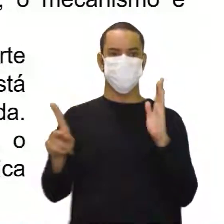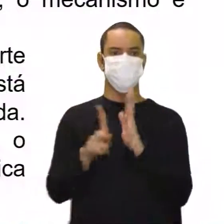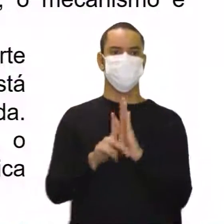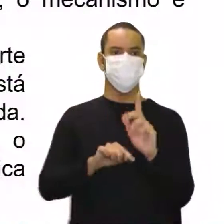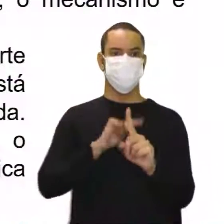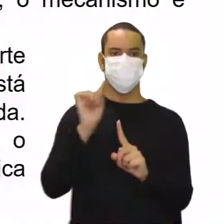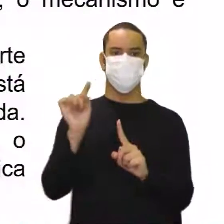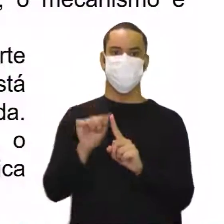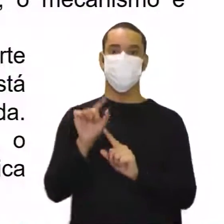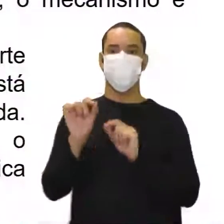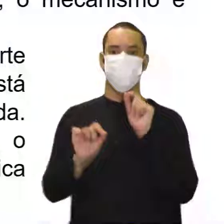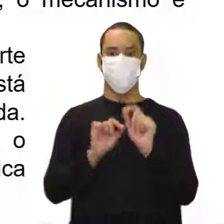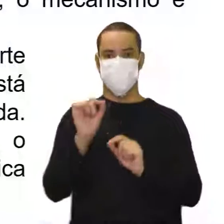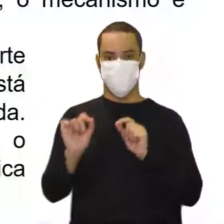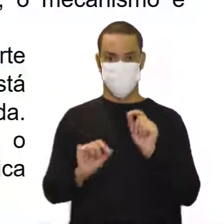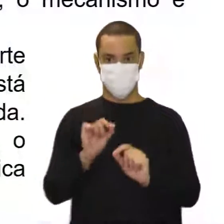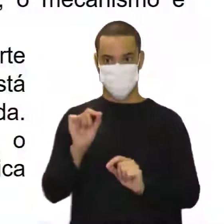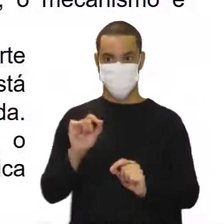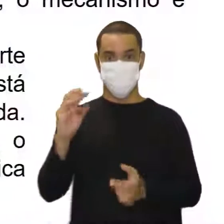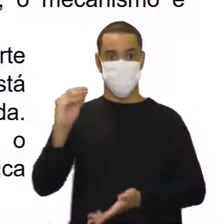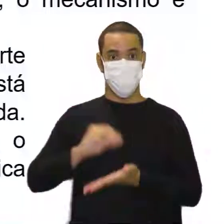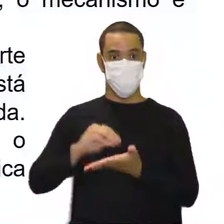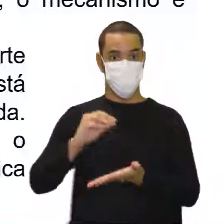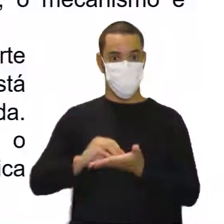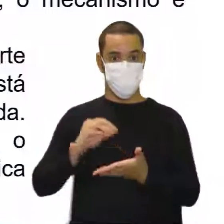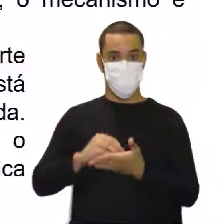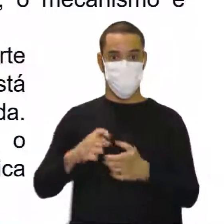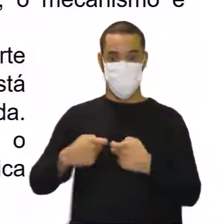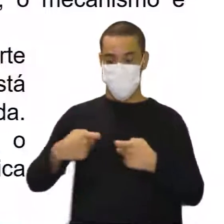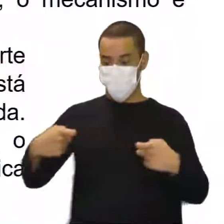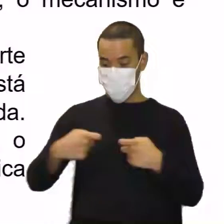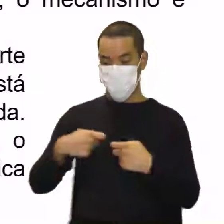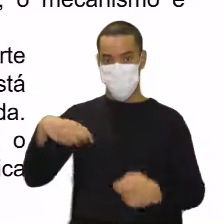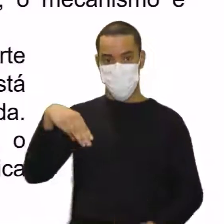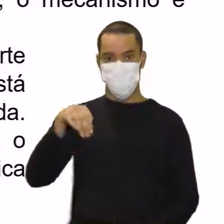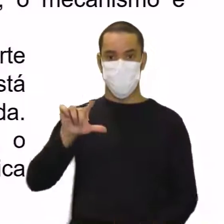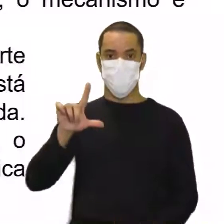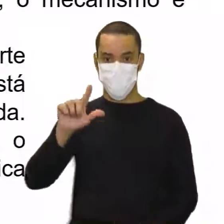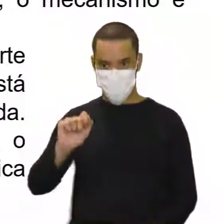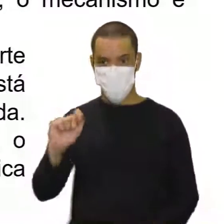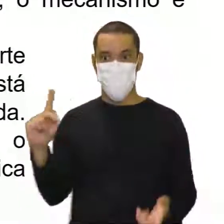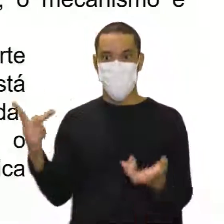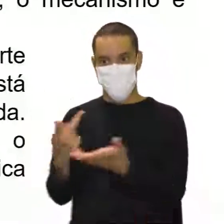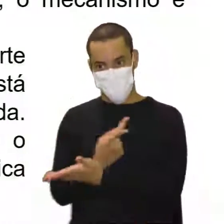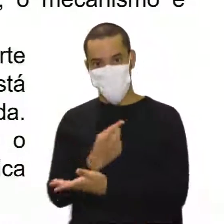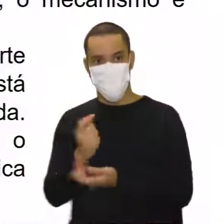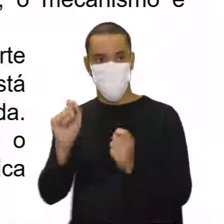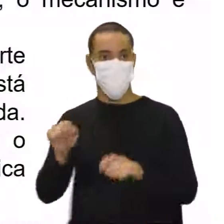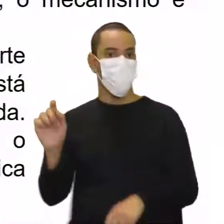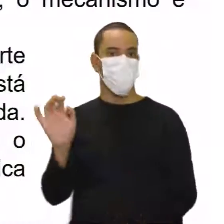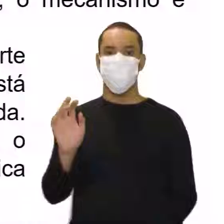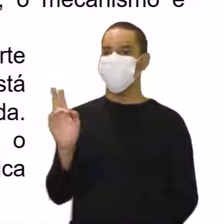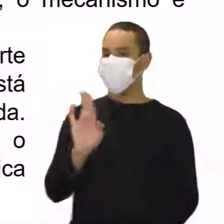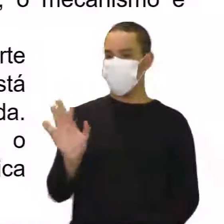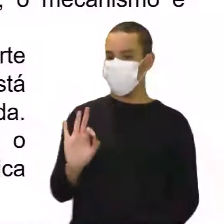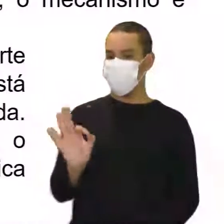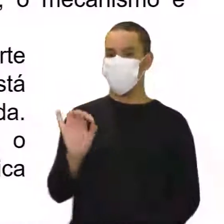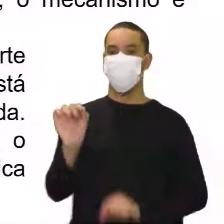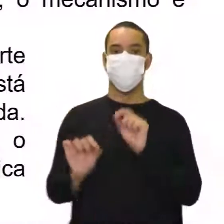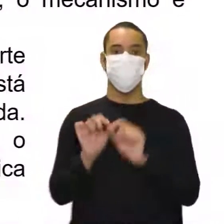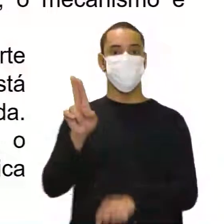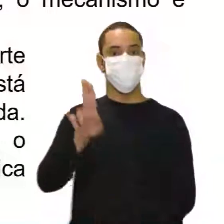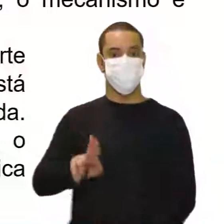que, na inexistência de molas, uma plaqueta arme ou desarme adequadamente, essa pessoa imaginou